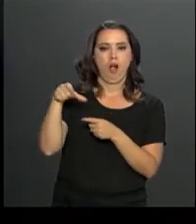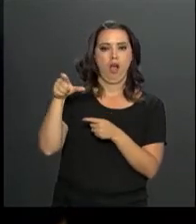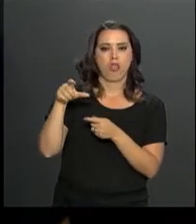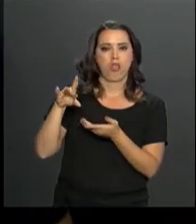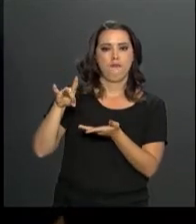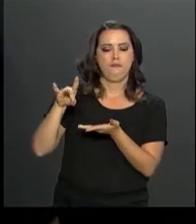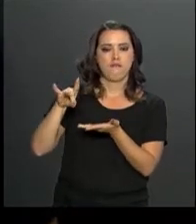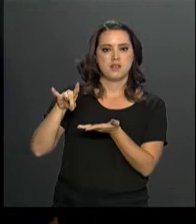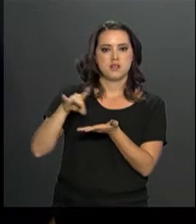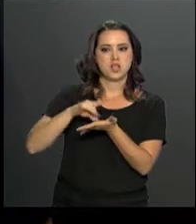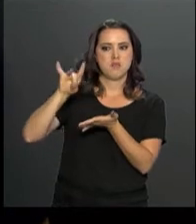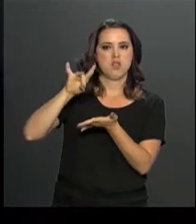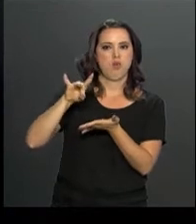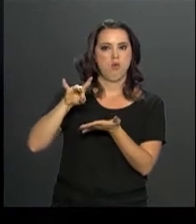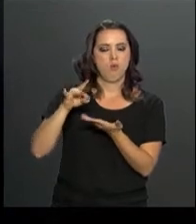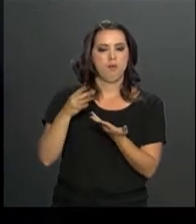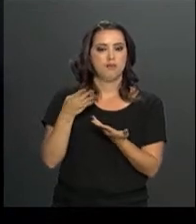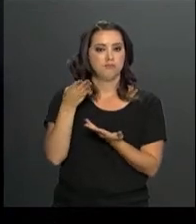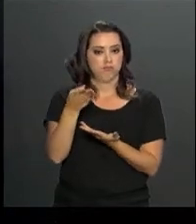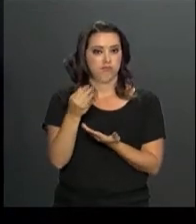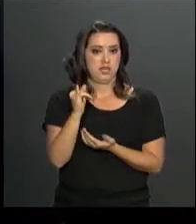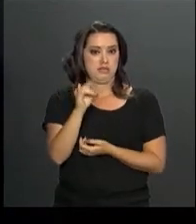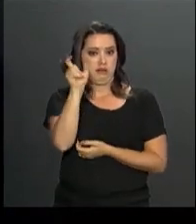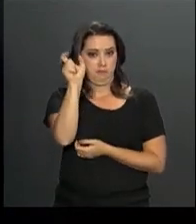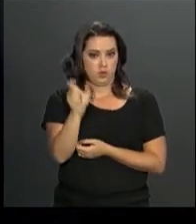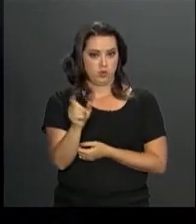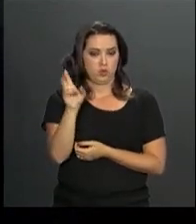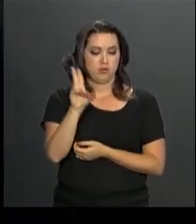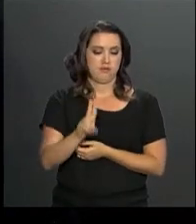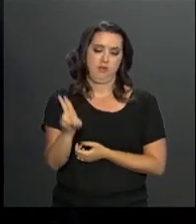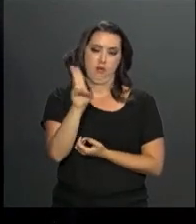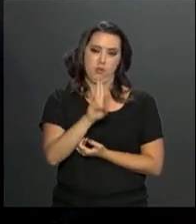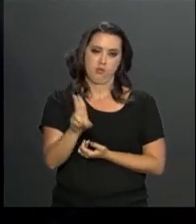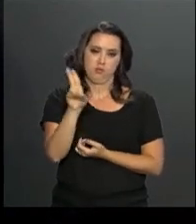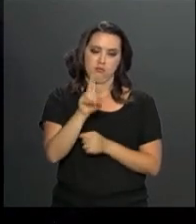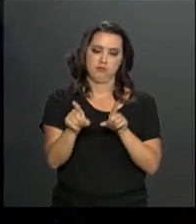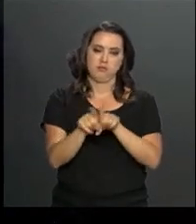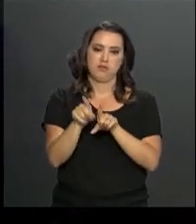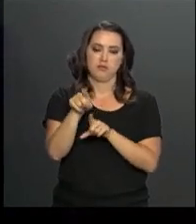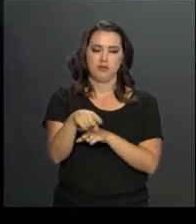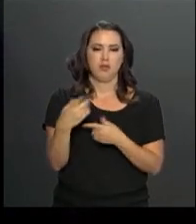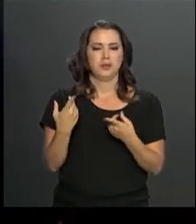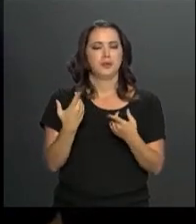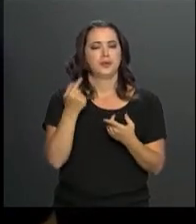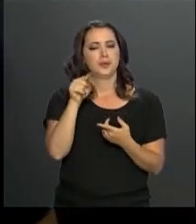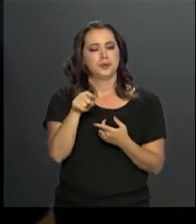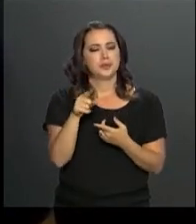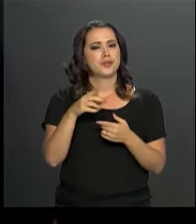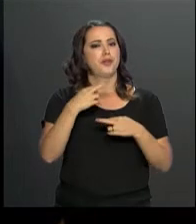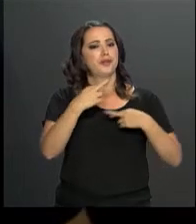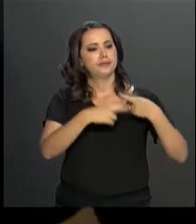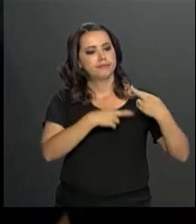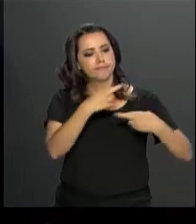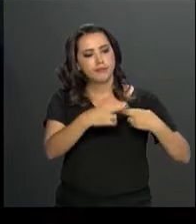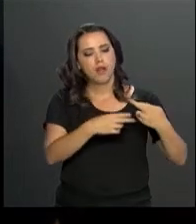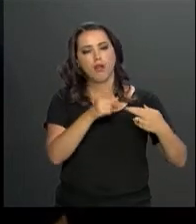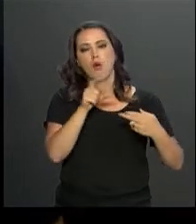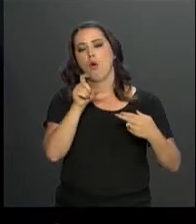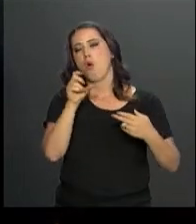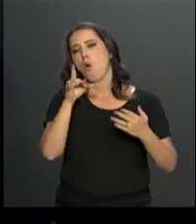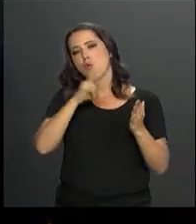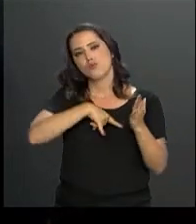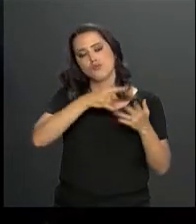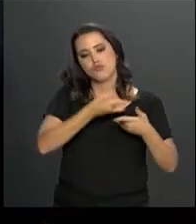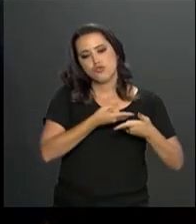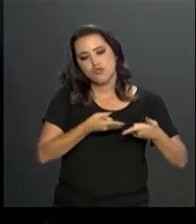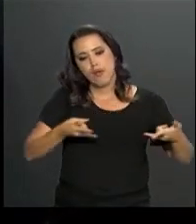questões de educação financeira é fato que a pessoa está usando o crédito rotativo seja no cartão de crédito e no cheque especial que ela busca uma solução mais